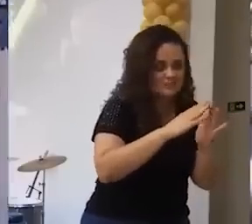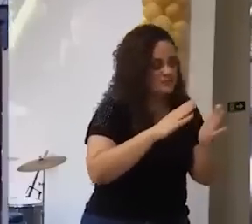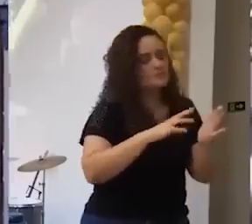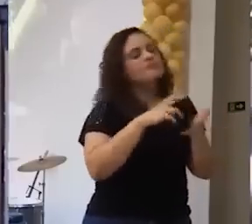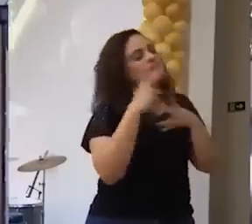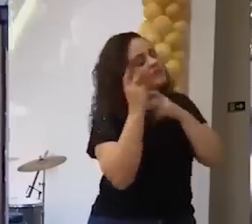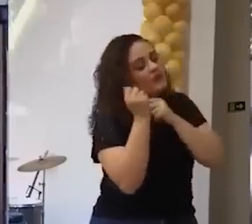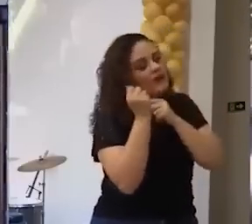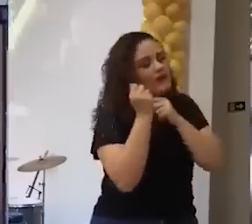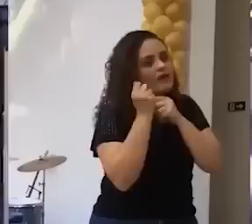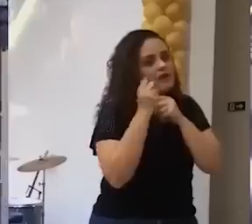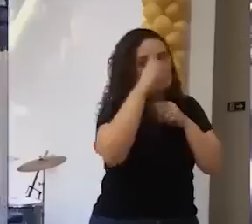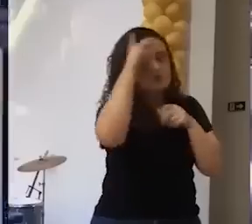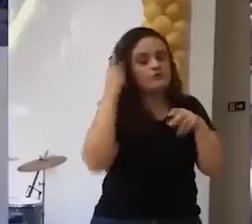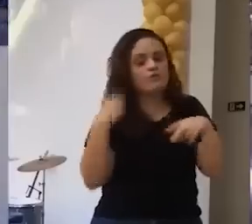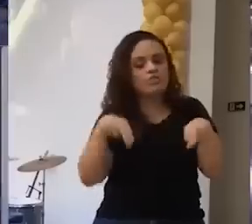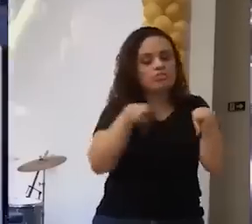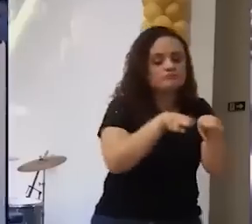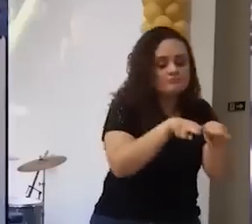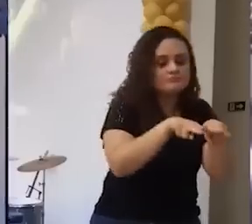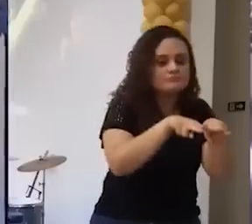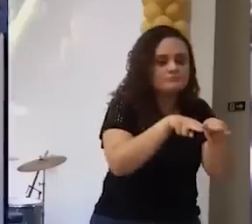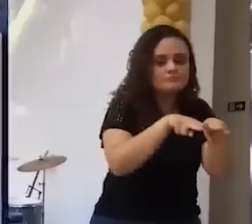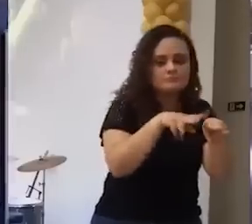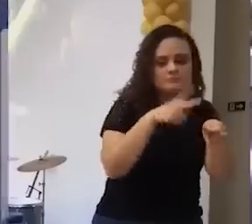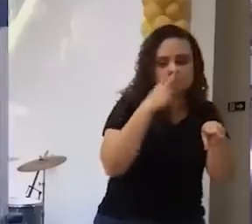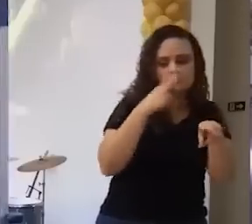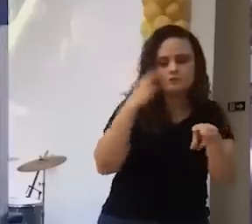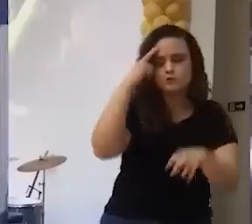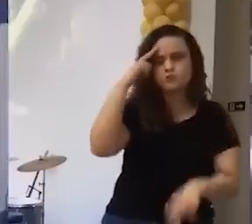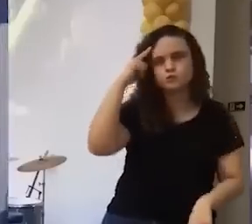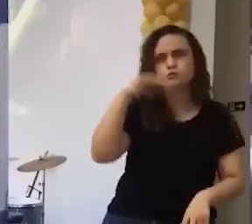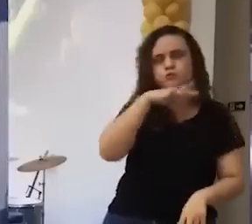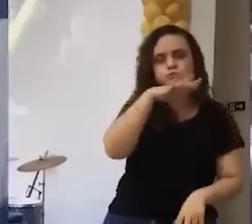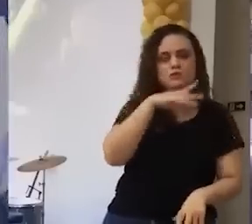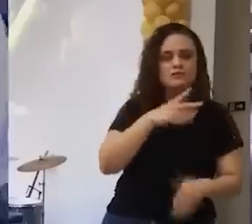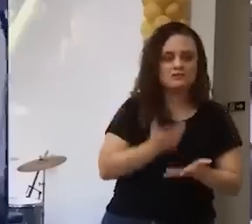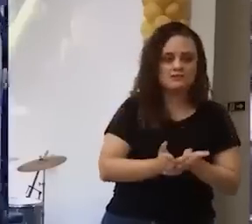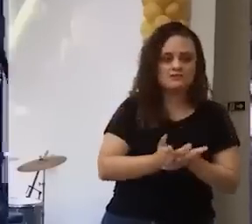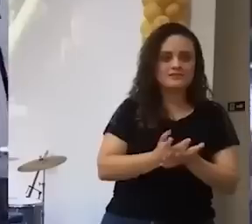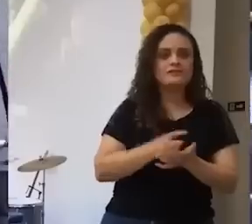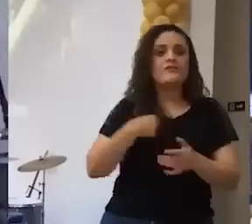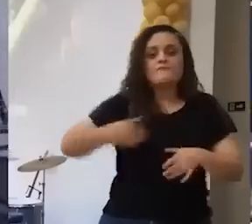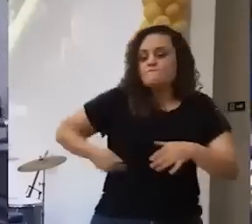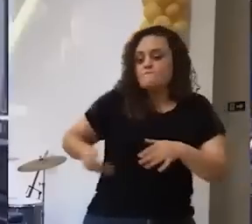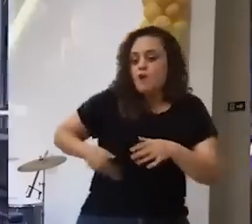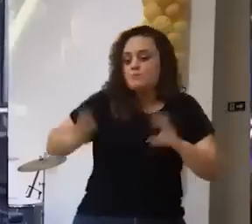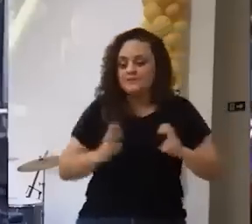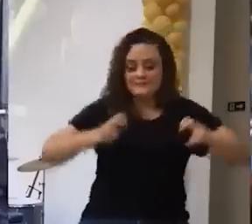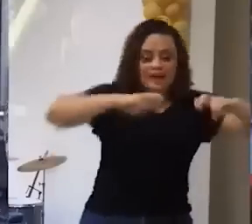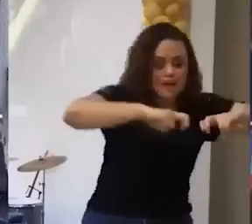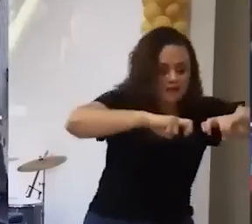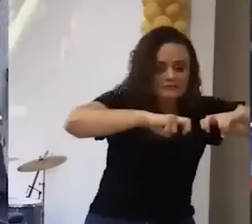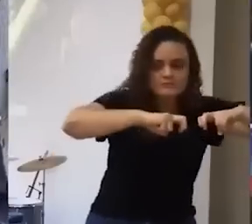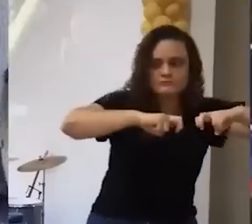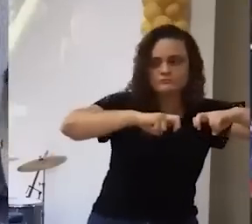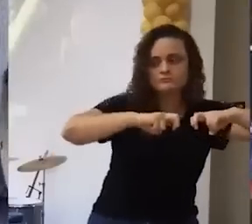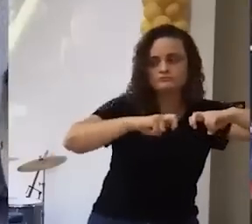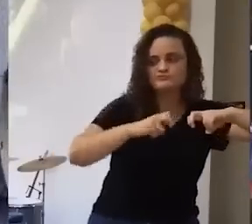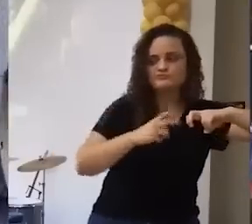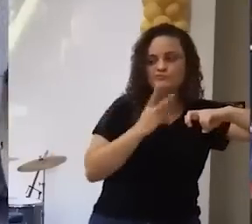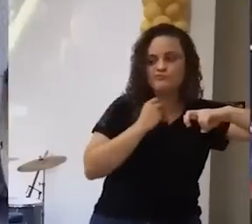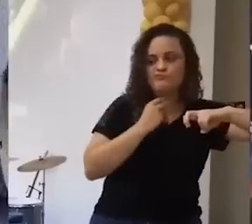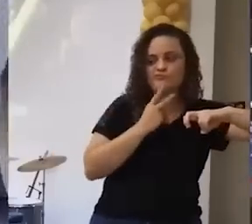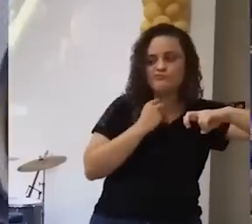seu pesadelo. Você vai chegar em casa com fome, a pessoa se assenta com você e tira o seu apetite.